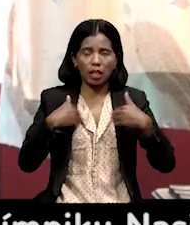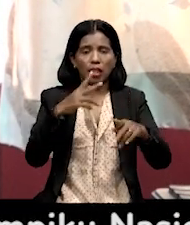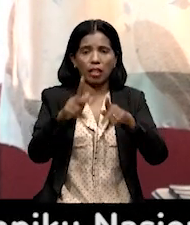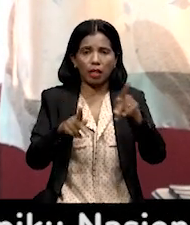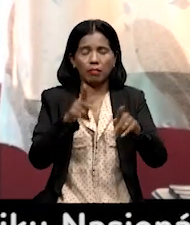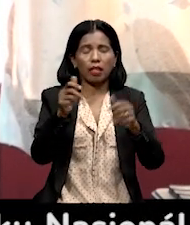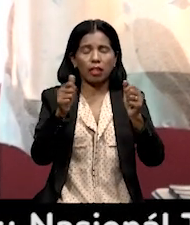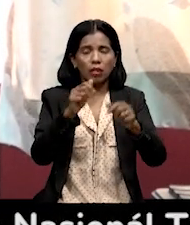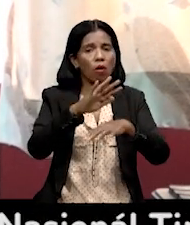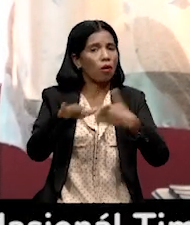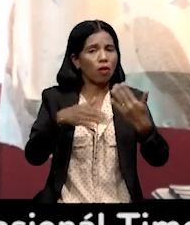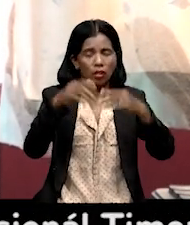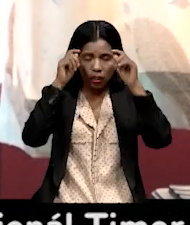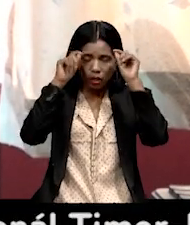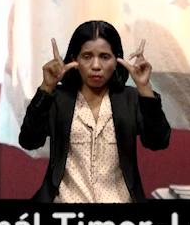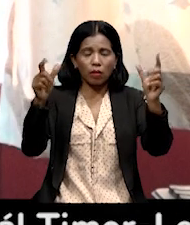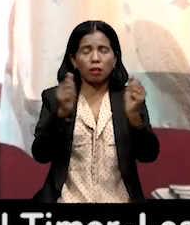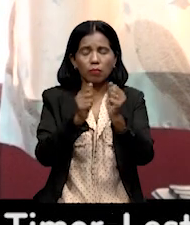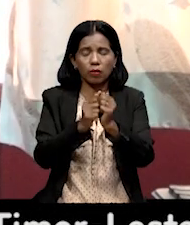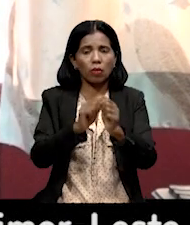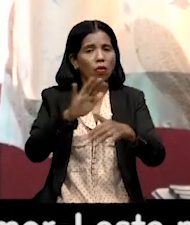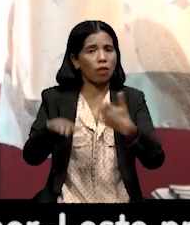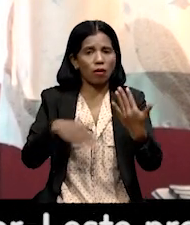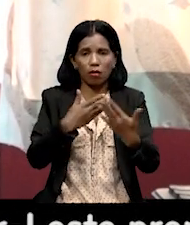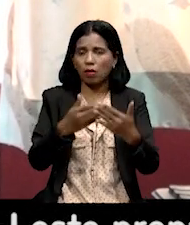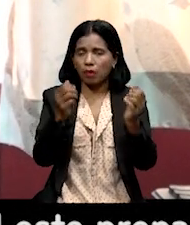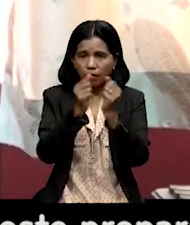Timor Larantomak, ita iha total caso hamutuk